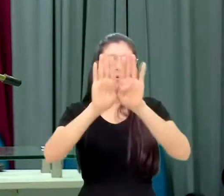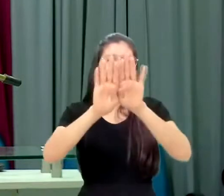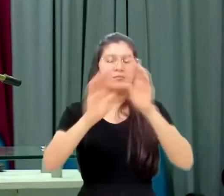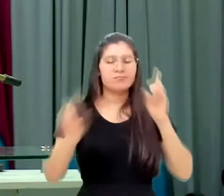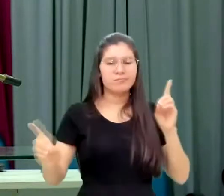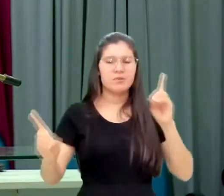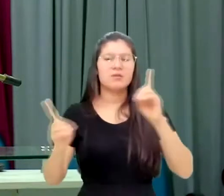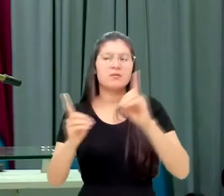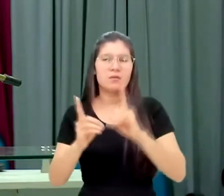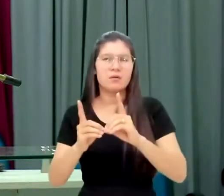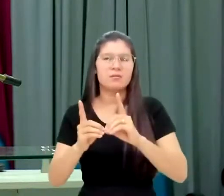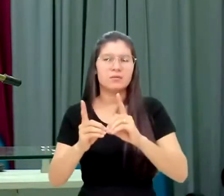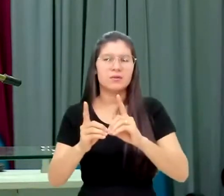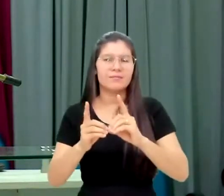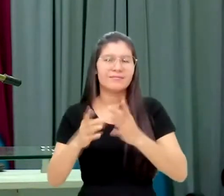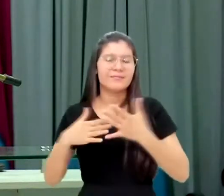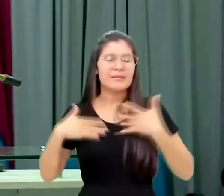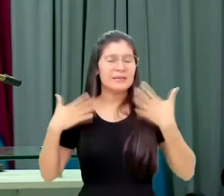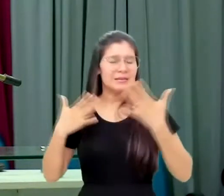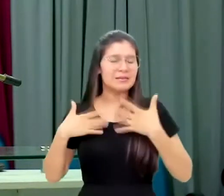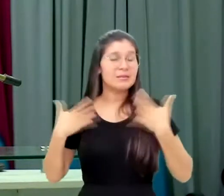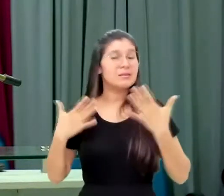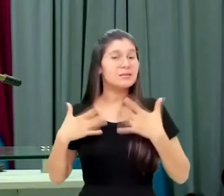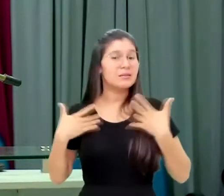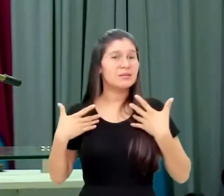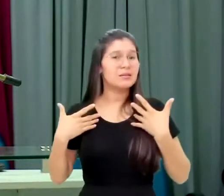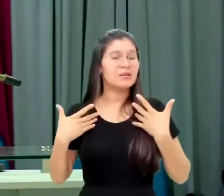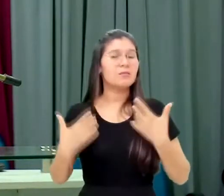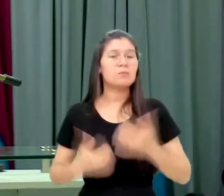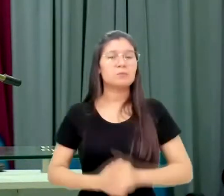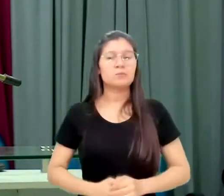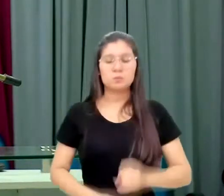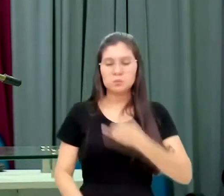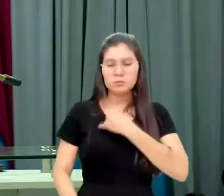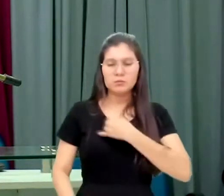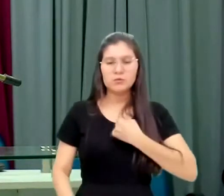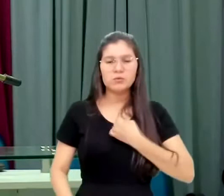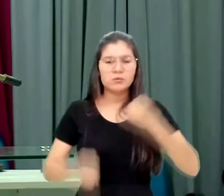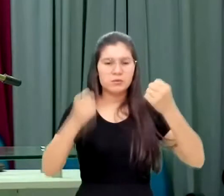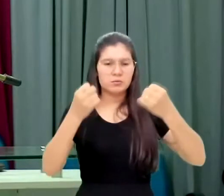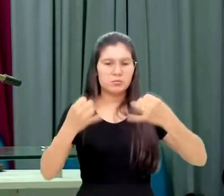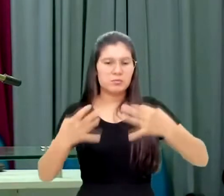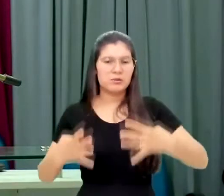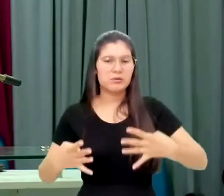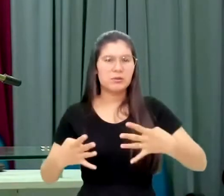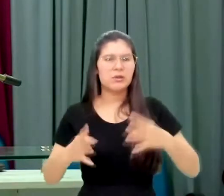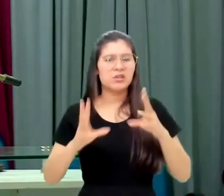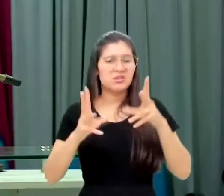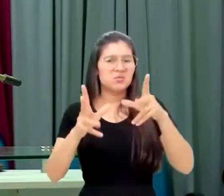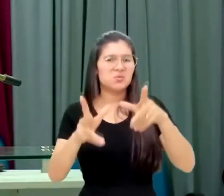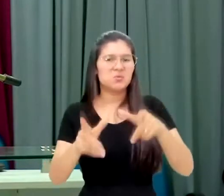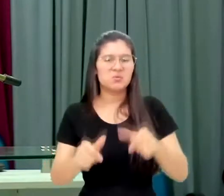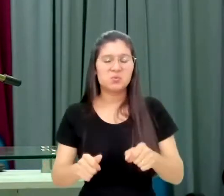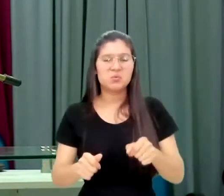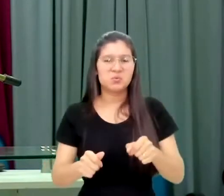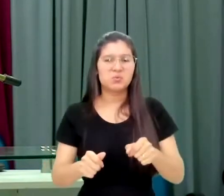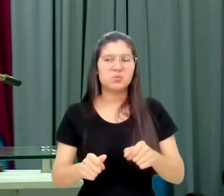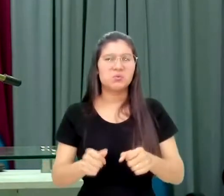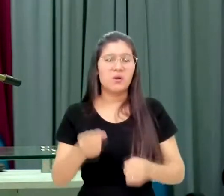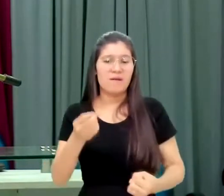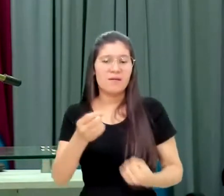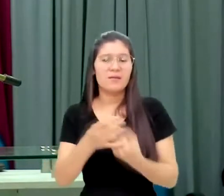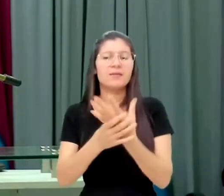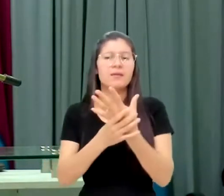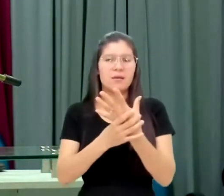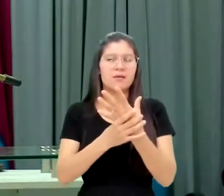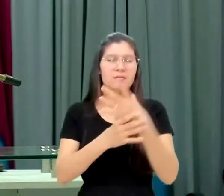O Evangelho de João diz que todas as coisas foram feitas por Ele, e sem Ele, nada do que